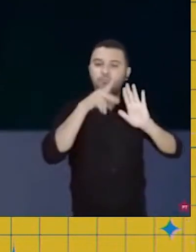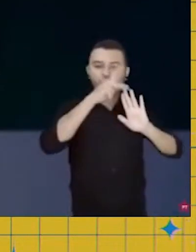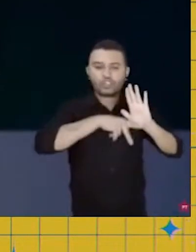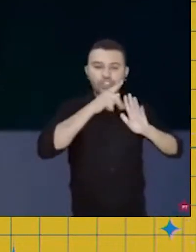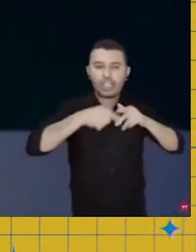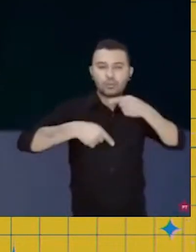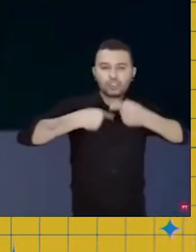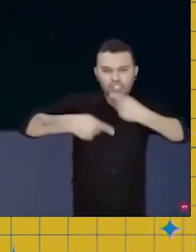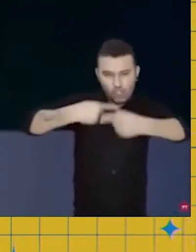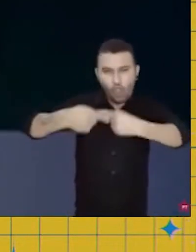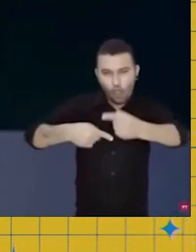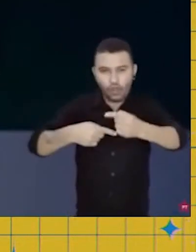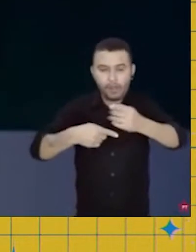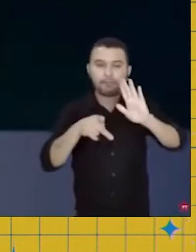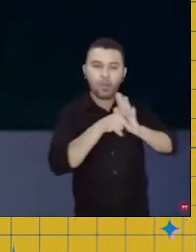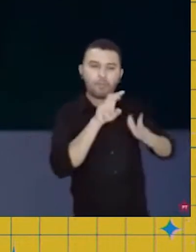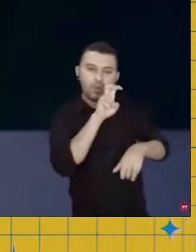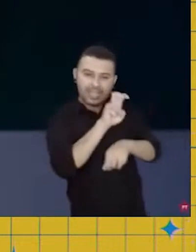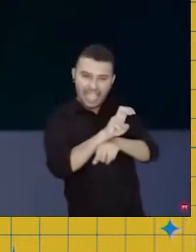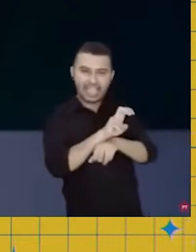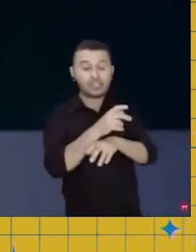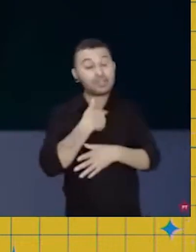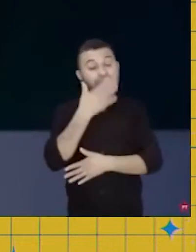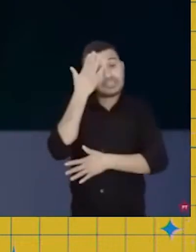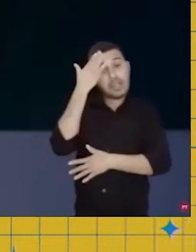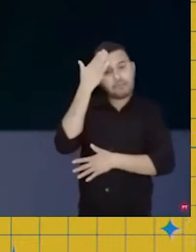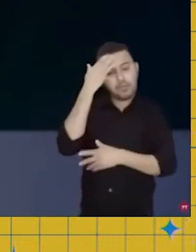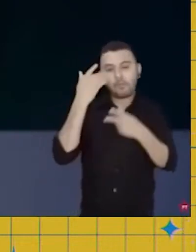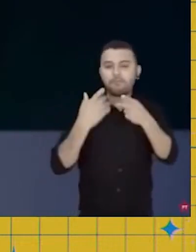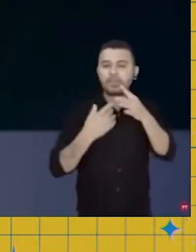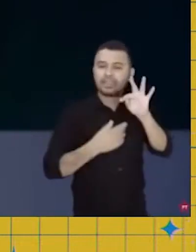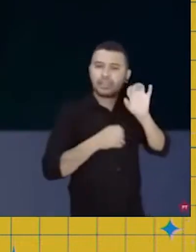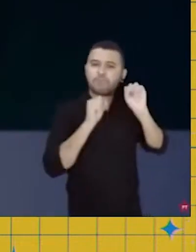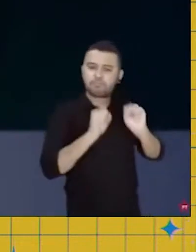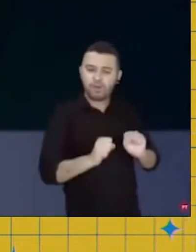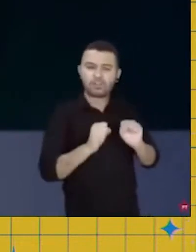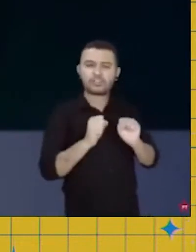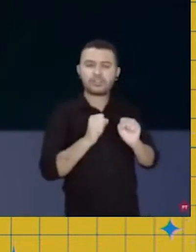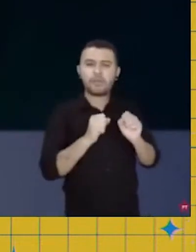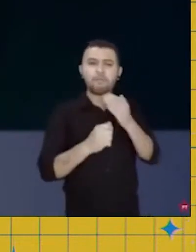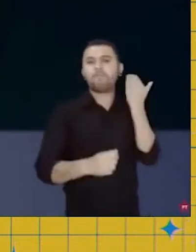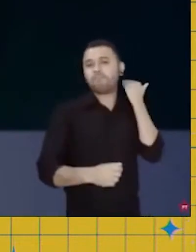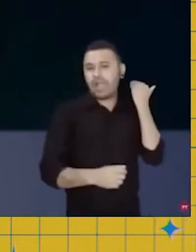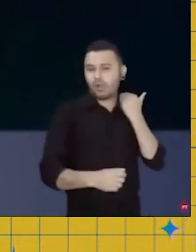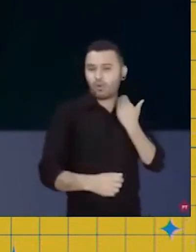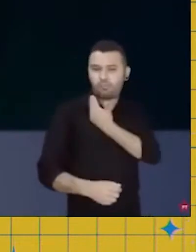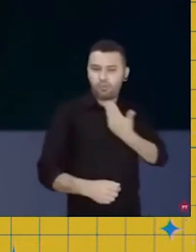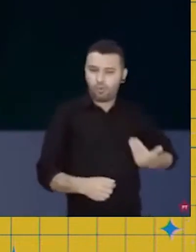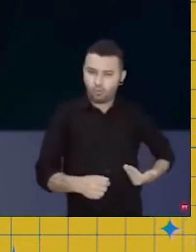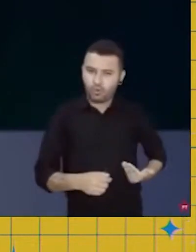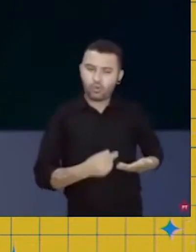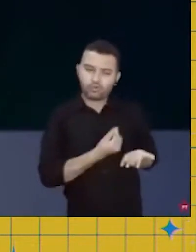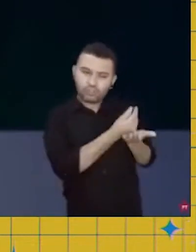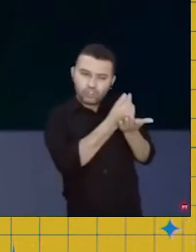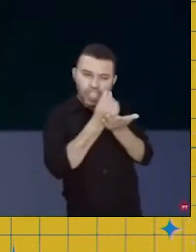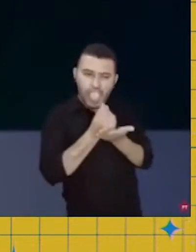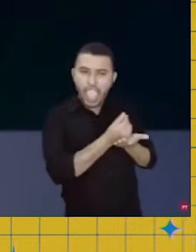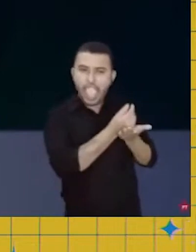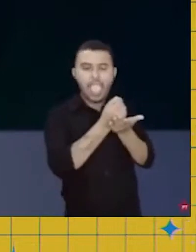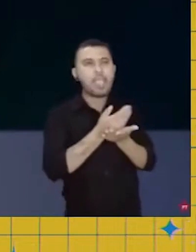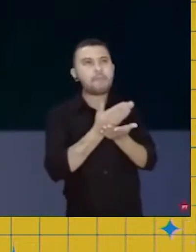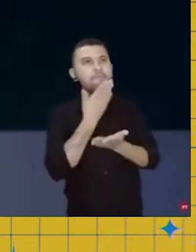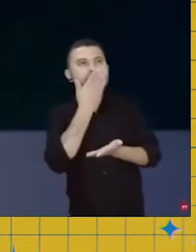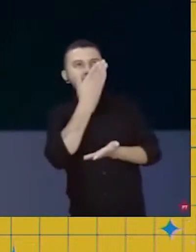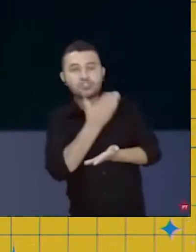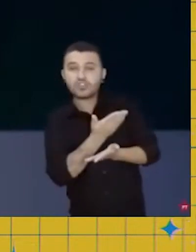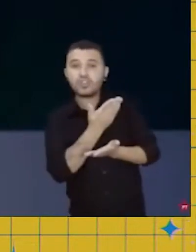eu queria saber se a intenção de o PT voltar a usar bancos Públicos como já fez no passado para ter